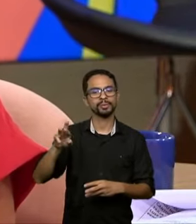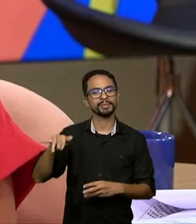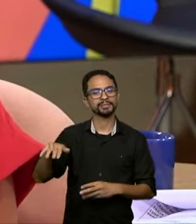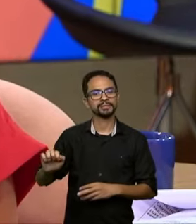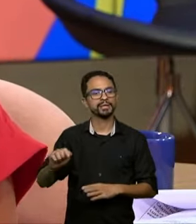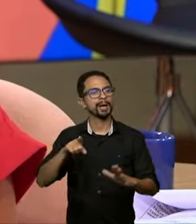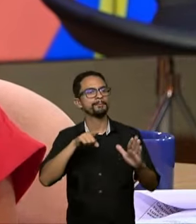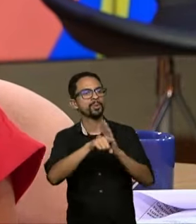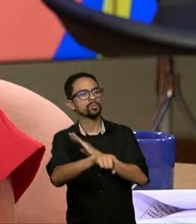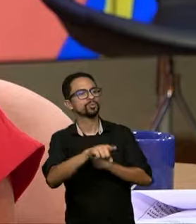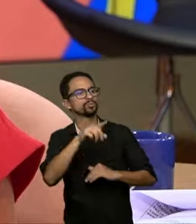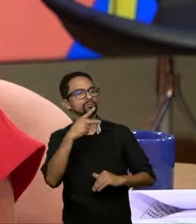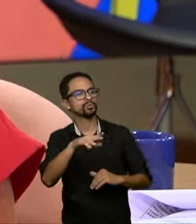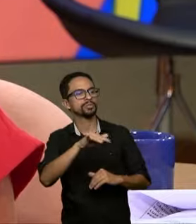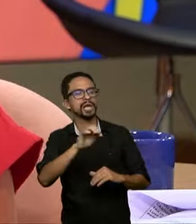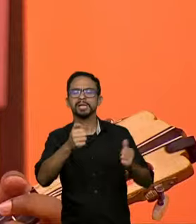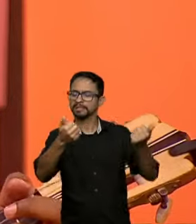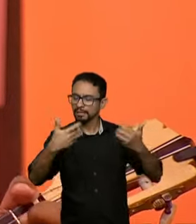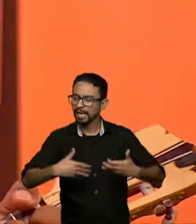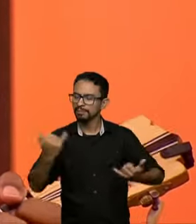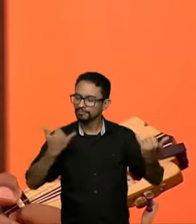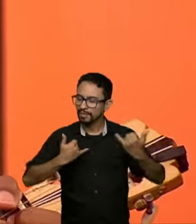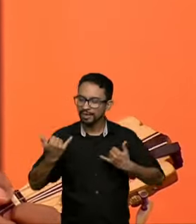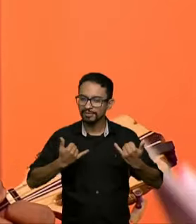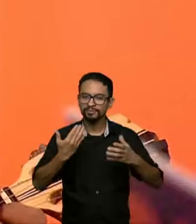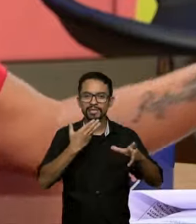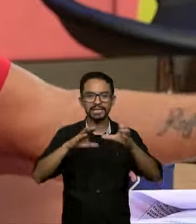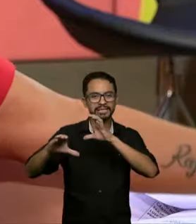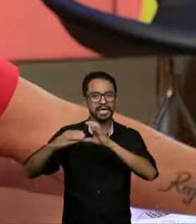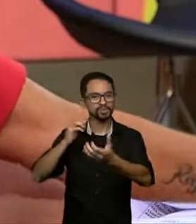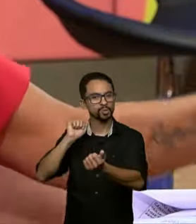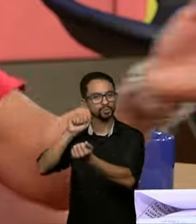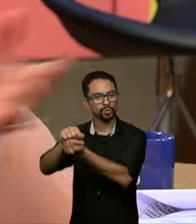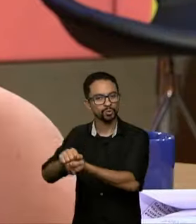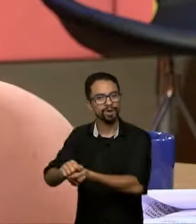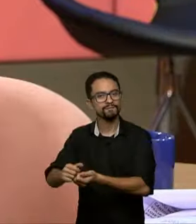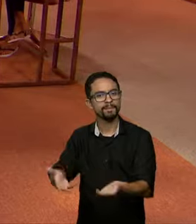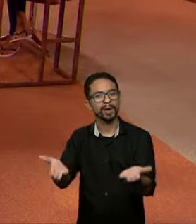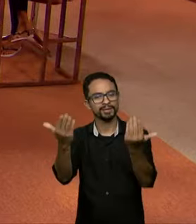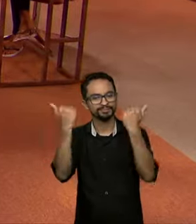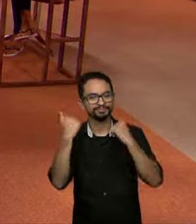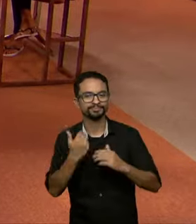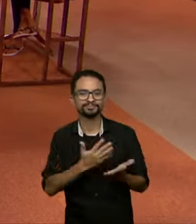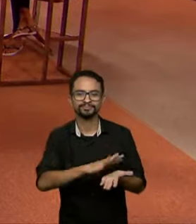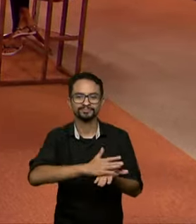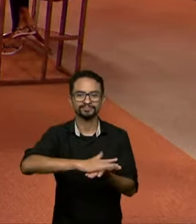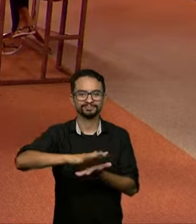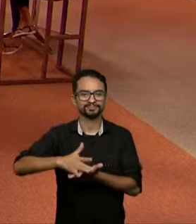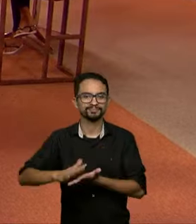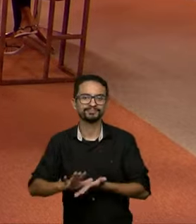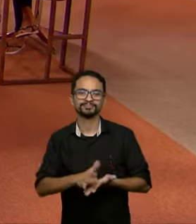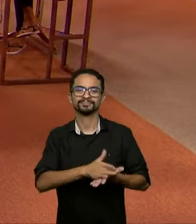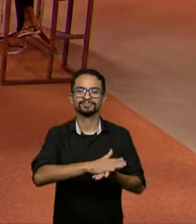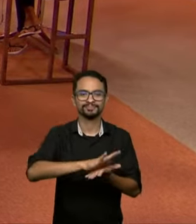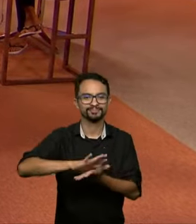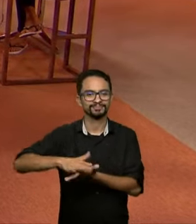dessa turnê também. Depois você vai me falar da turnê. Vamos cantar, que depois eu quero saber da turnê. Os dias aí, vambora.